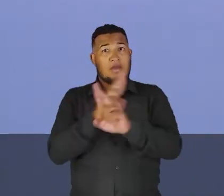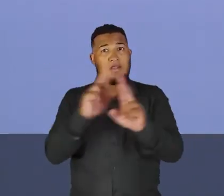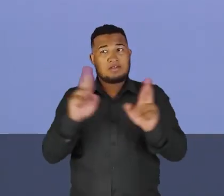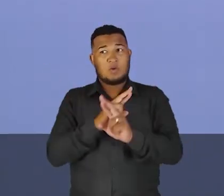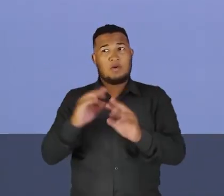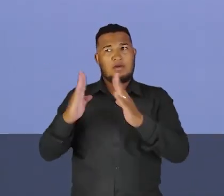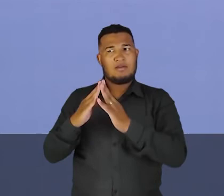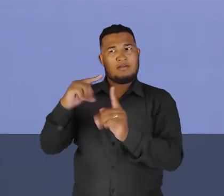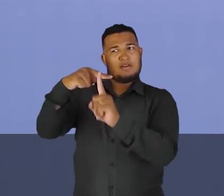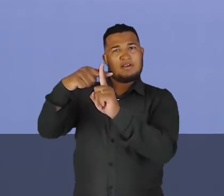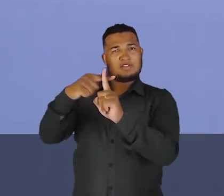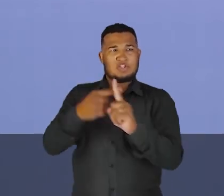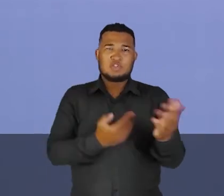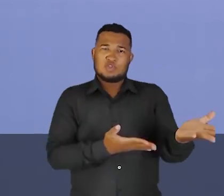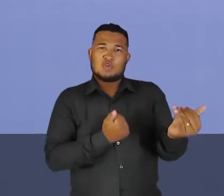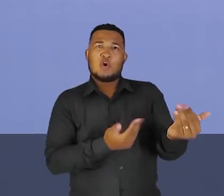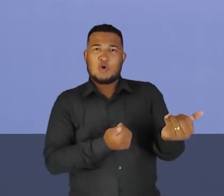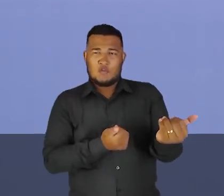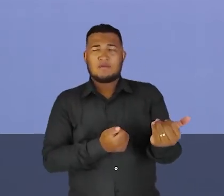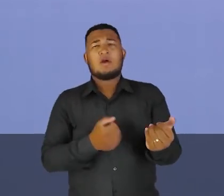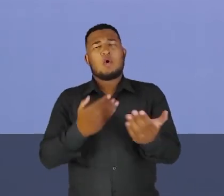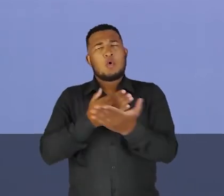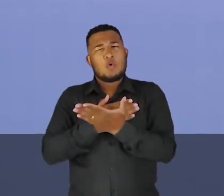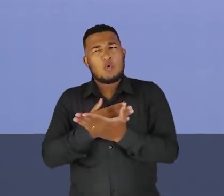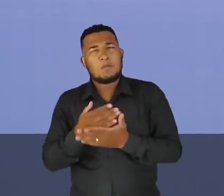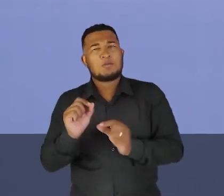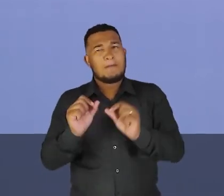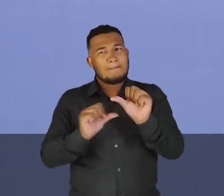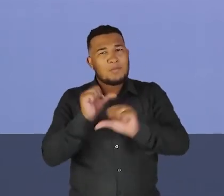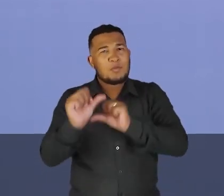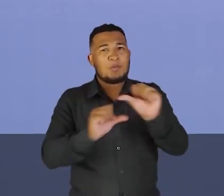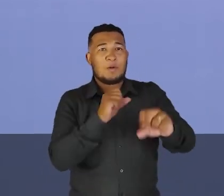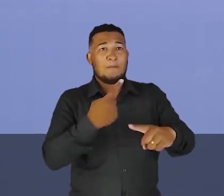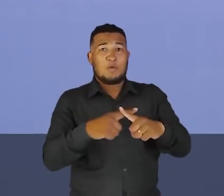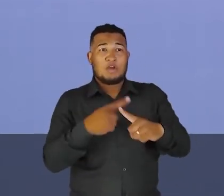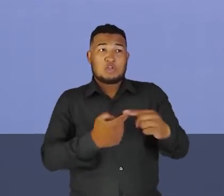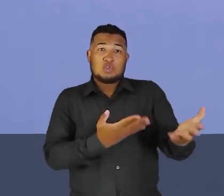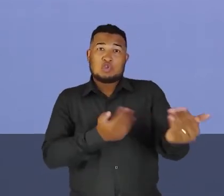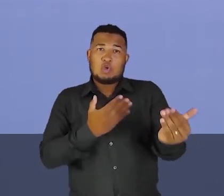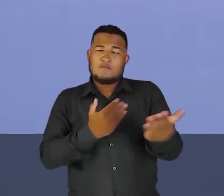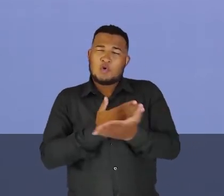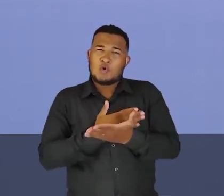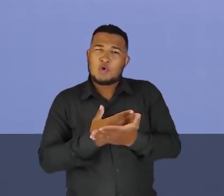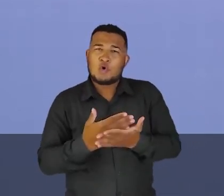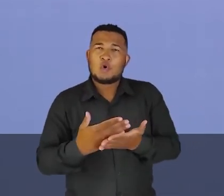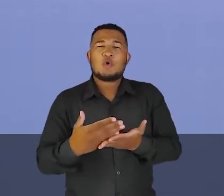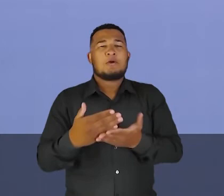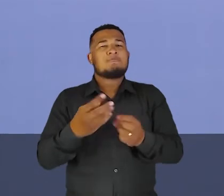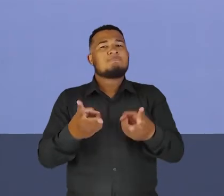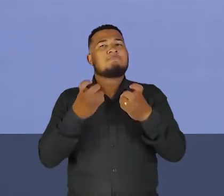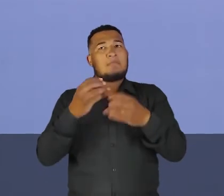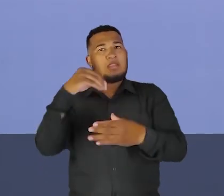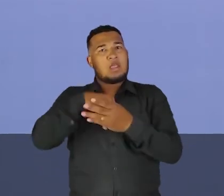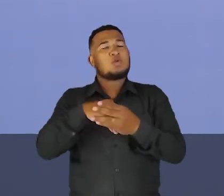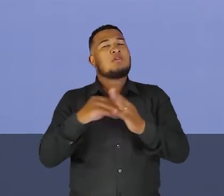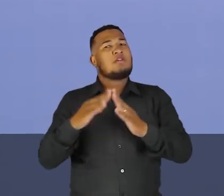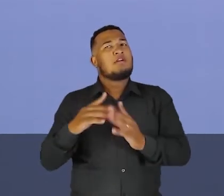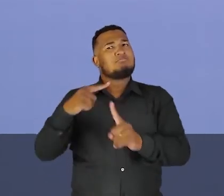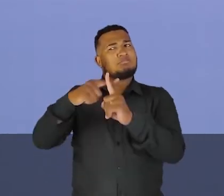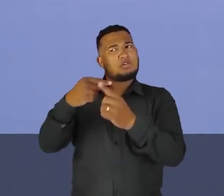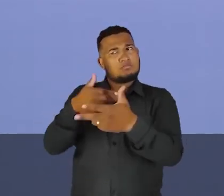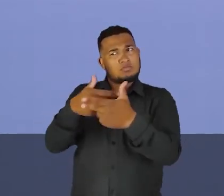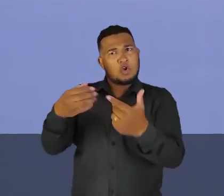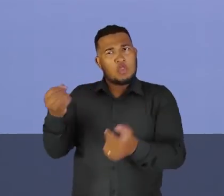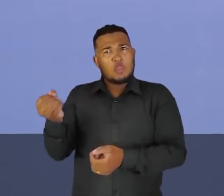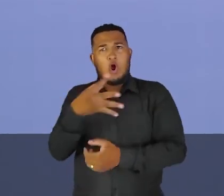jovens também, ela começa a mudar um pouco, porque, na verdade, os jovens começam a trazer para dentro das igrejas, né, inovações, né,